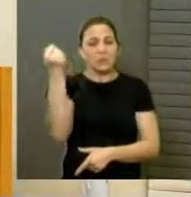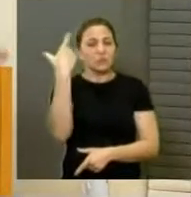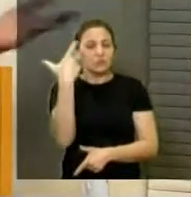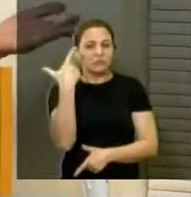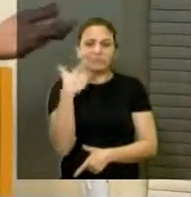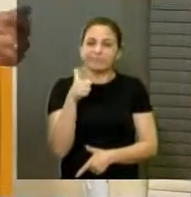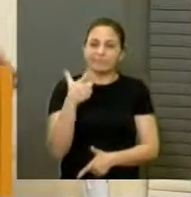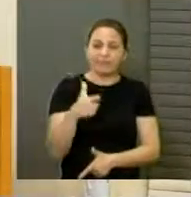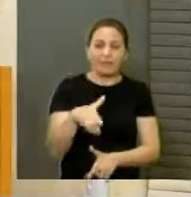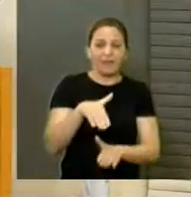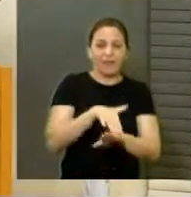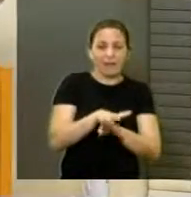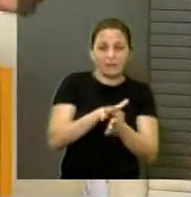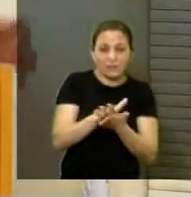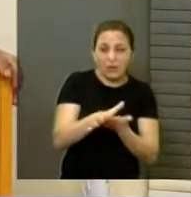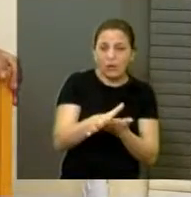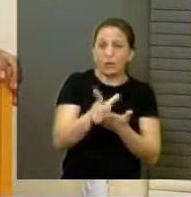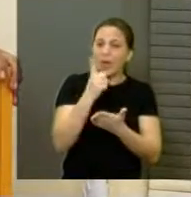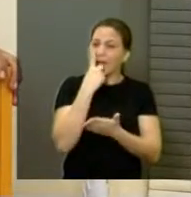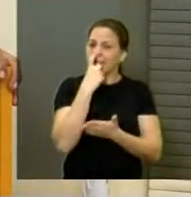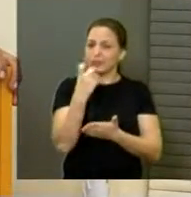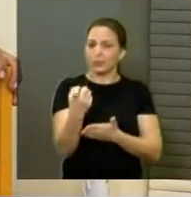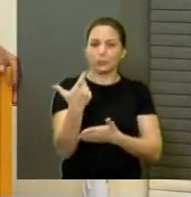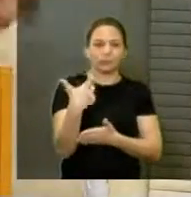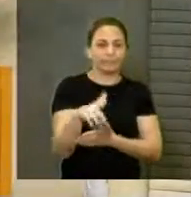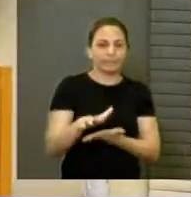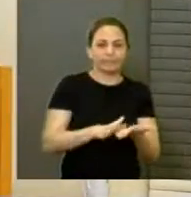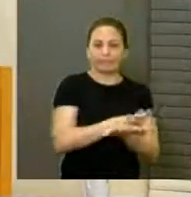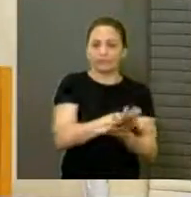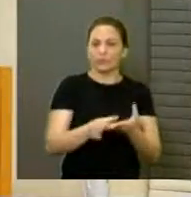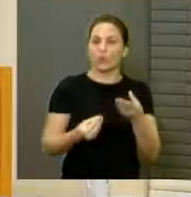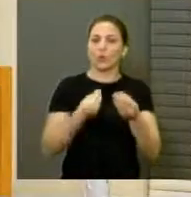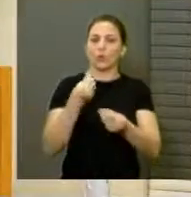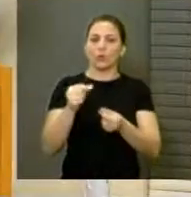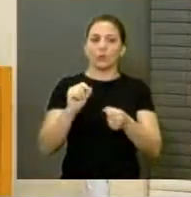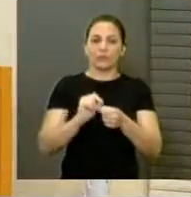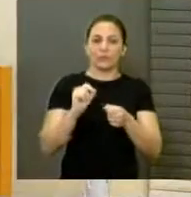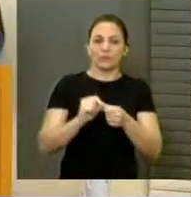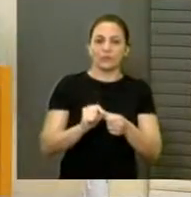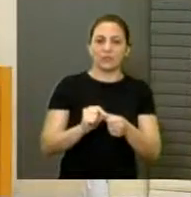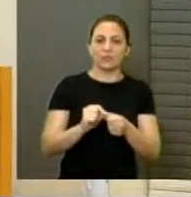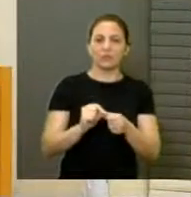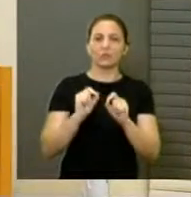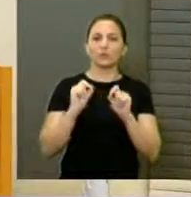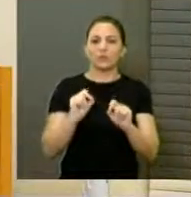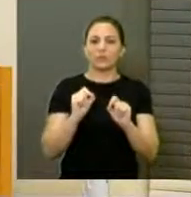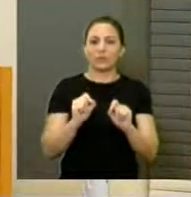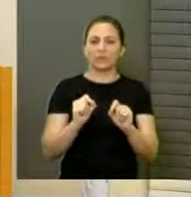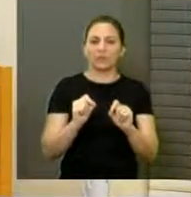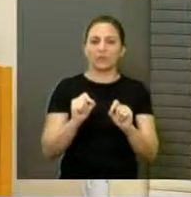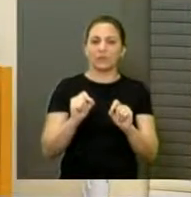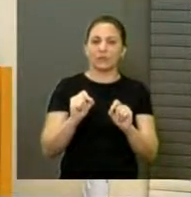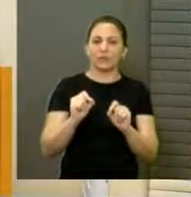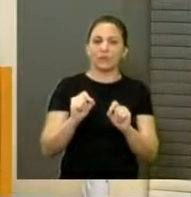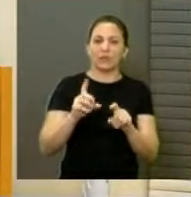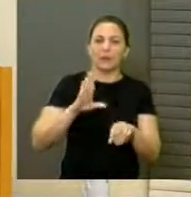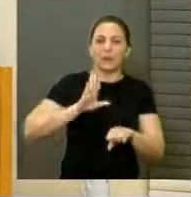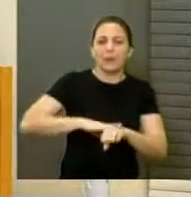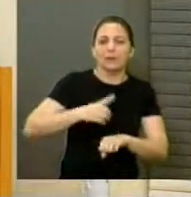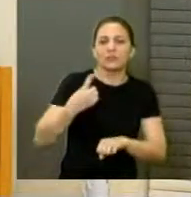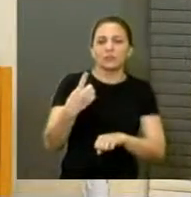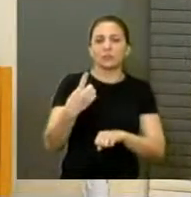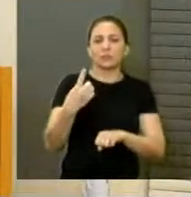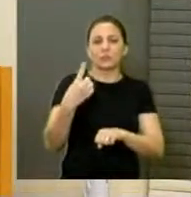luz, não tem asfalto, não tem esgoto. Como é que pode lá no governo? Vamos dar mais uma chance